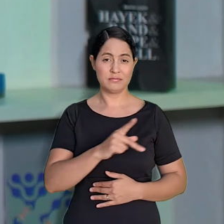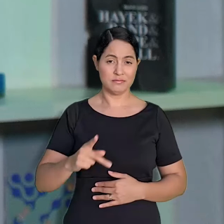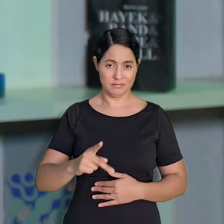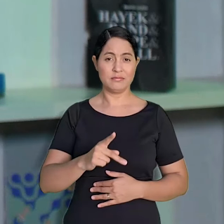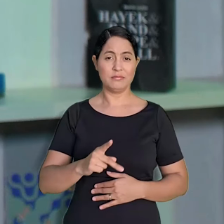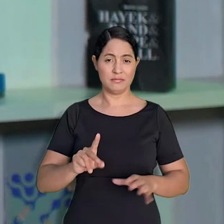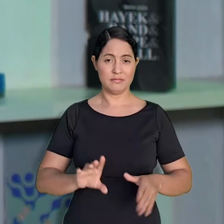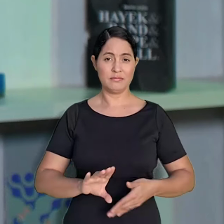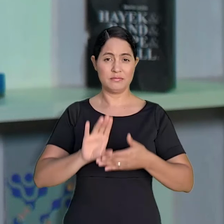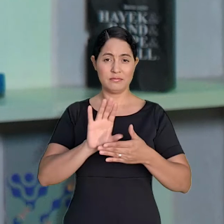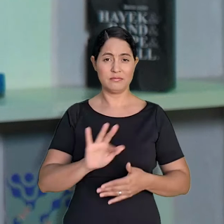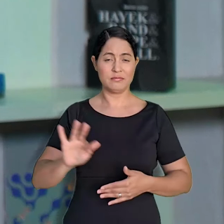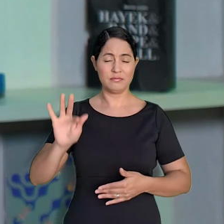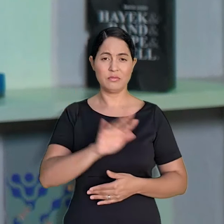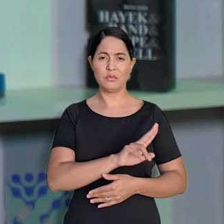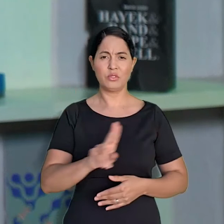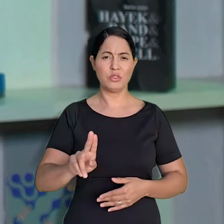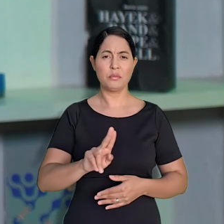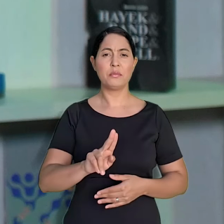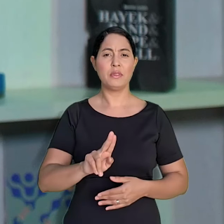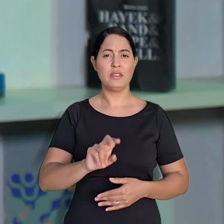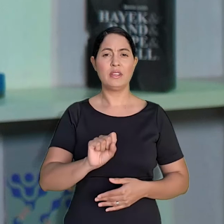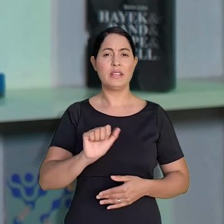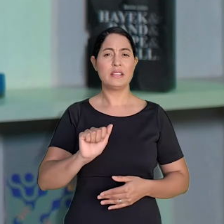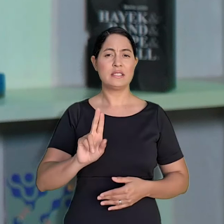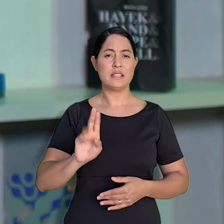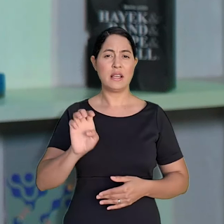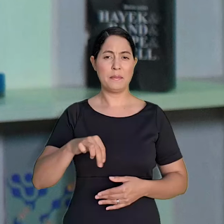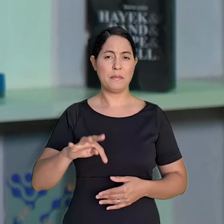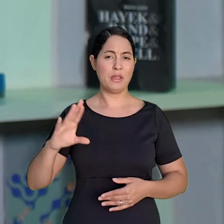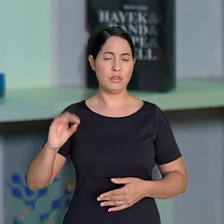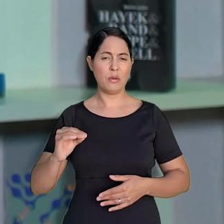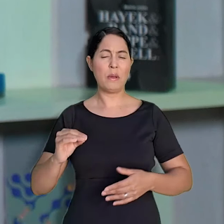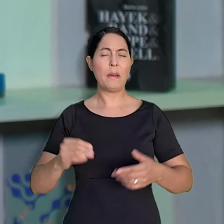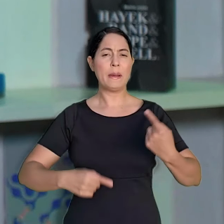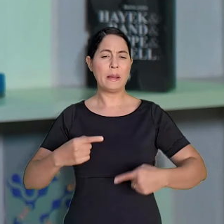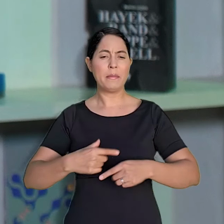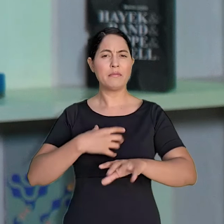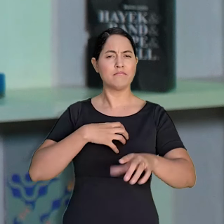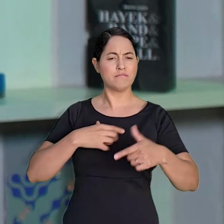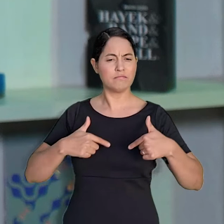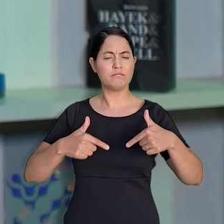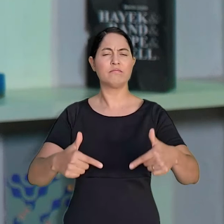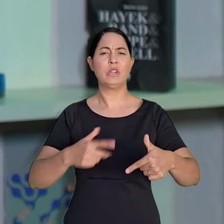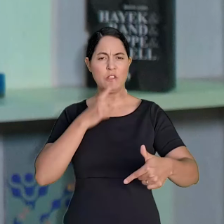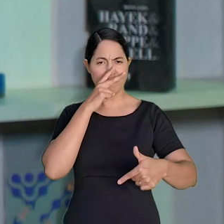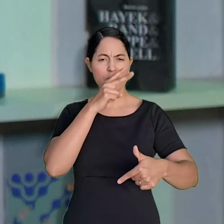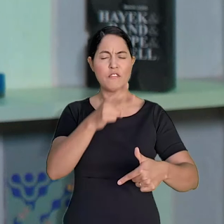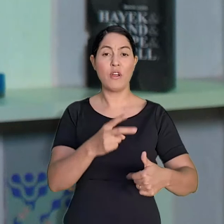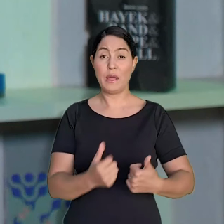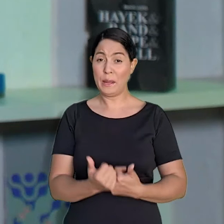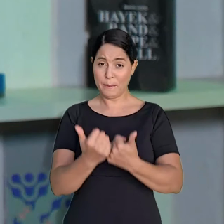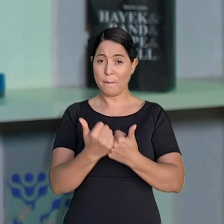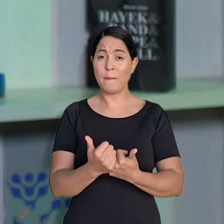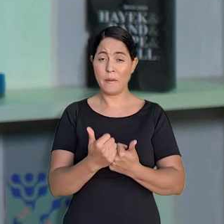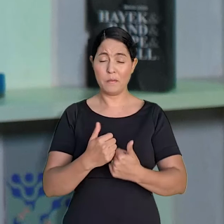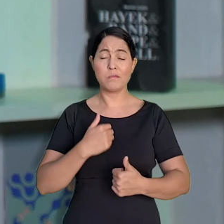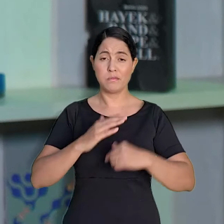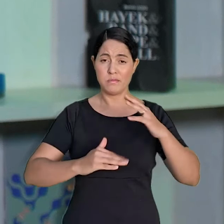Conselho Federal, Felipe Sarmento, destacou a escutativa e o fortalecimento de ações de apoio aos